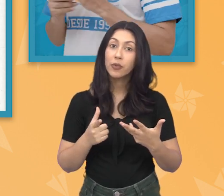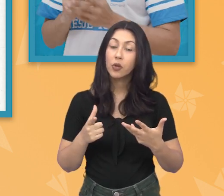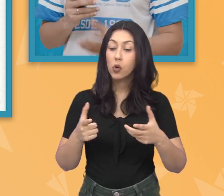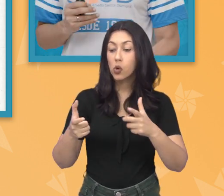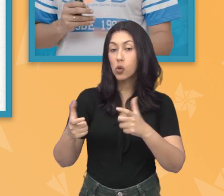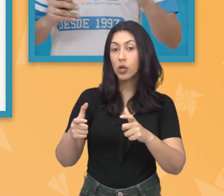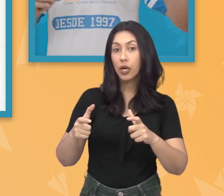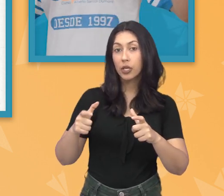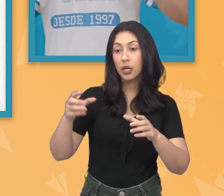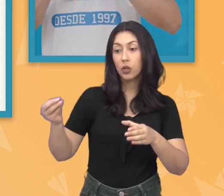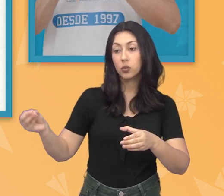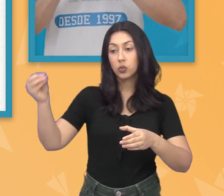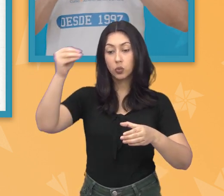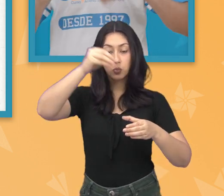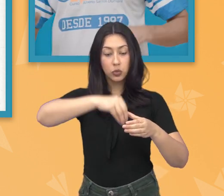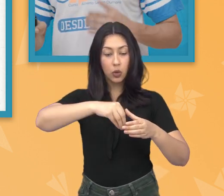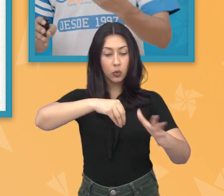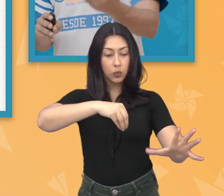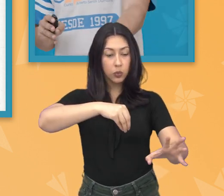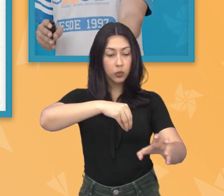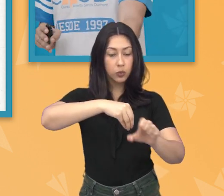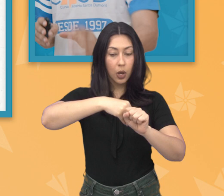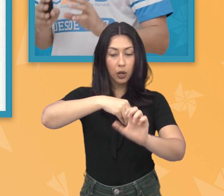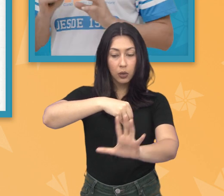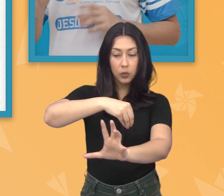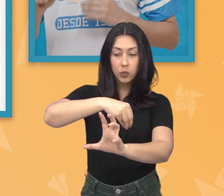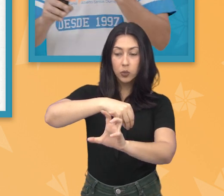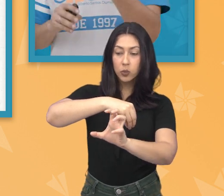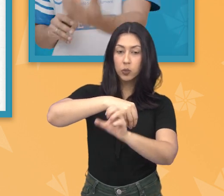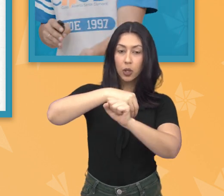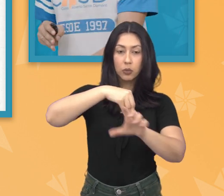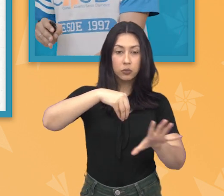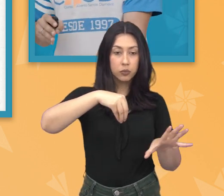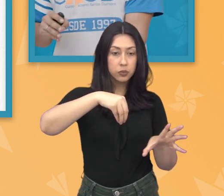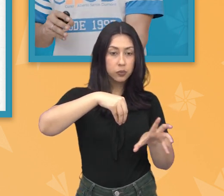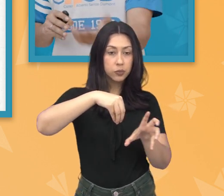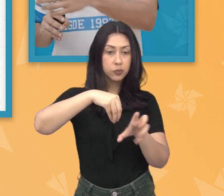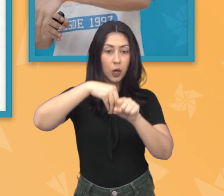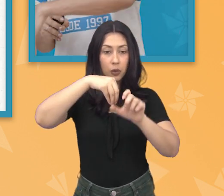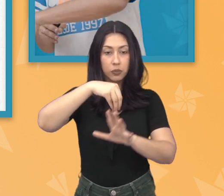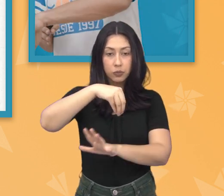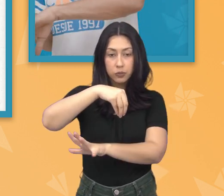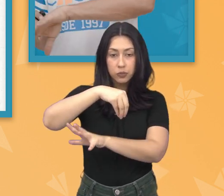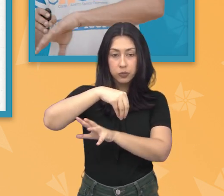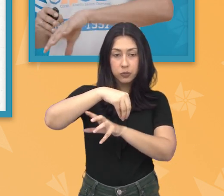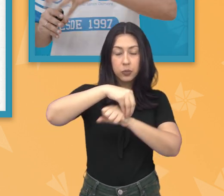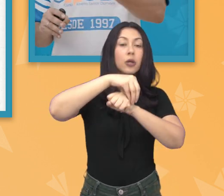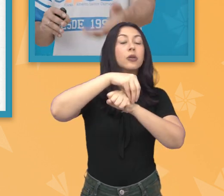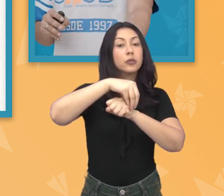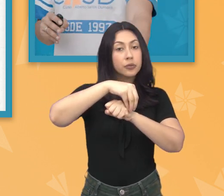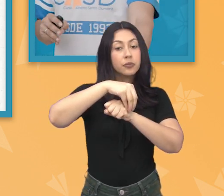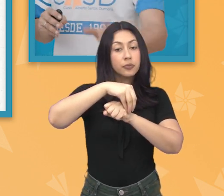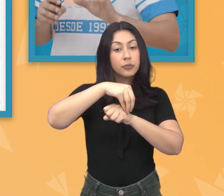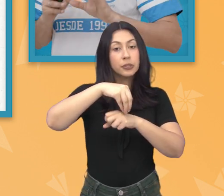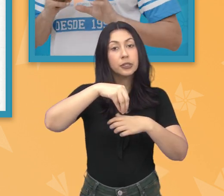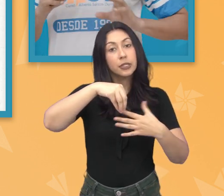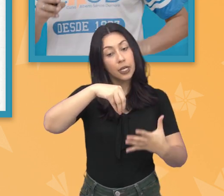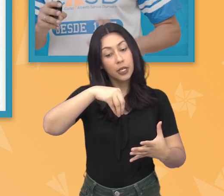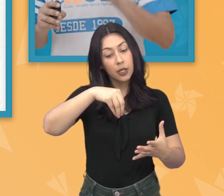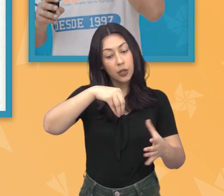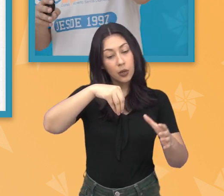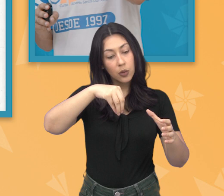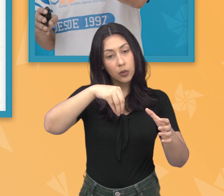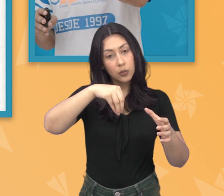câmara de coagulação, como eu falei, são substâncias colocadas ali para reagir com outras substâncias tóxicas da água, que ainda estão ali naquele